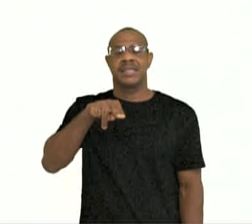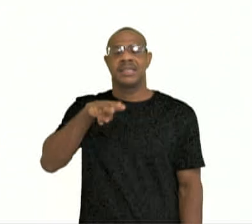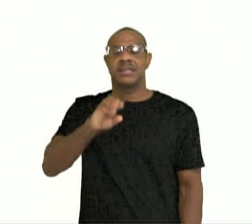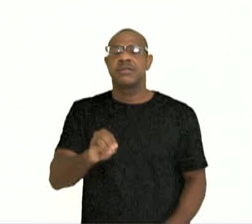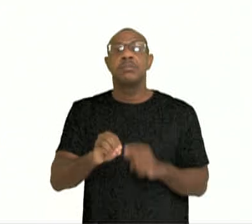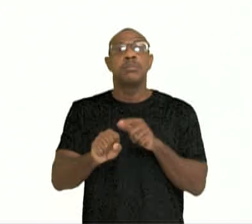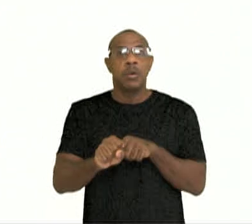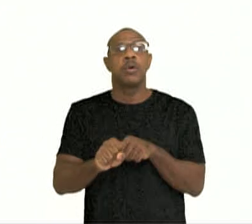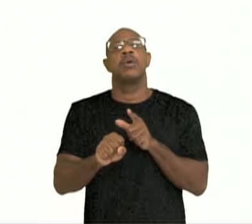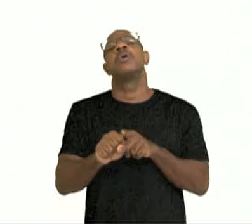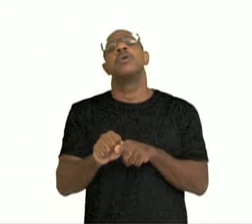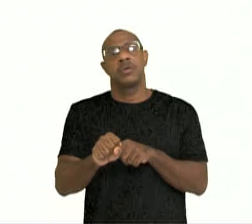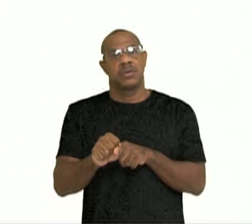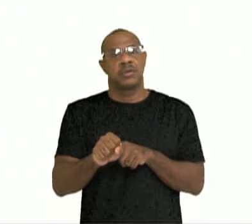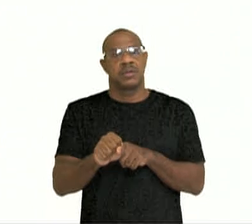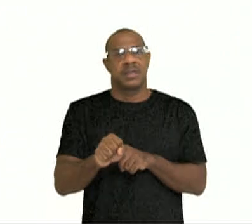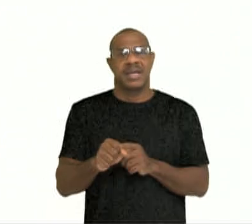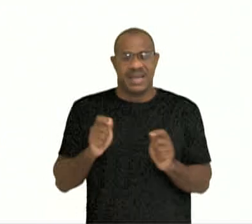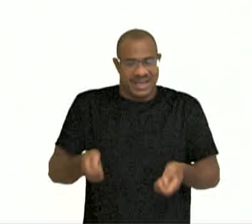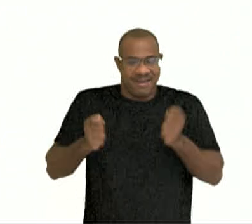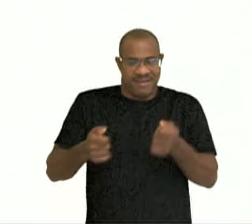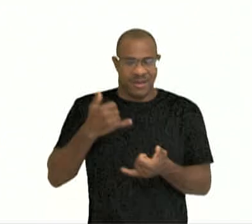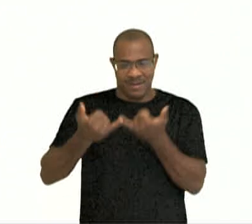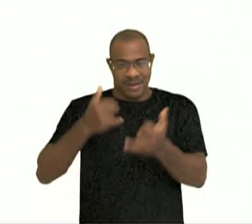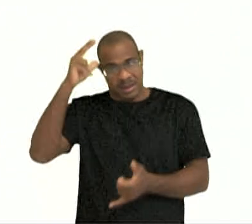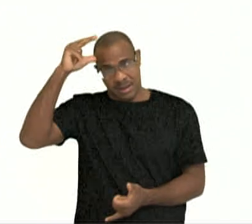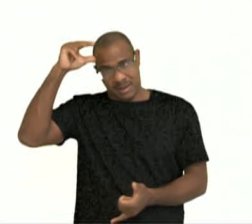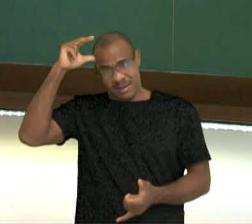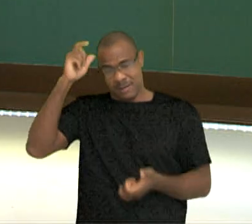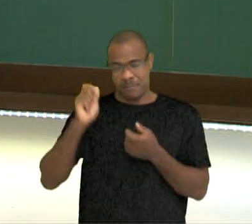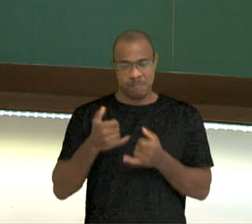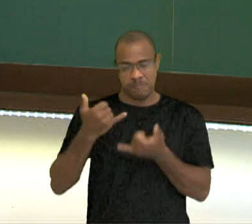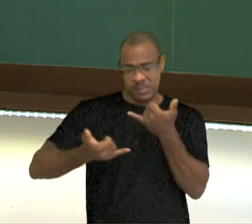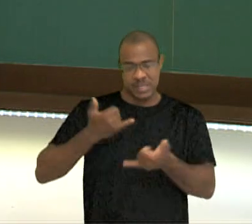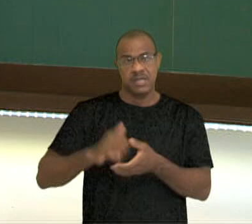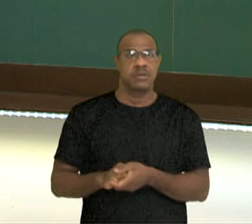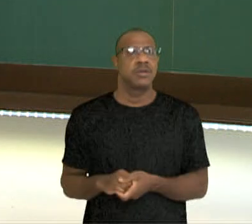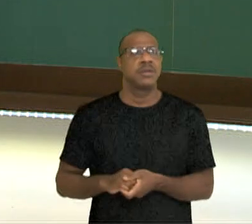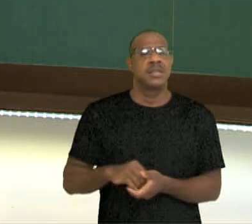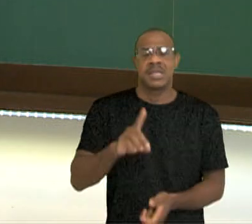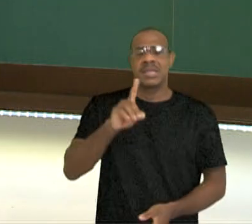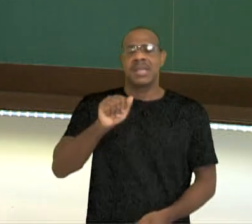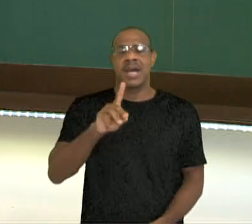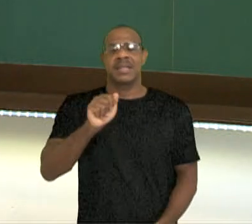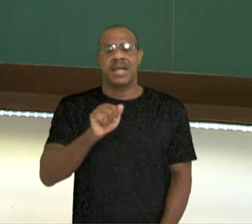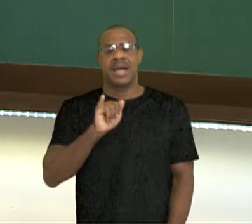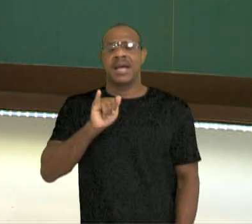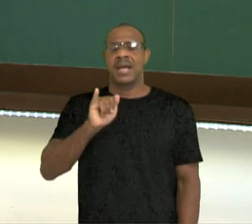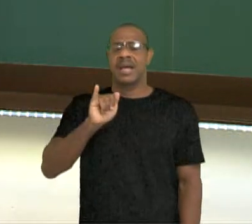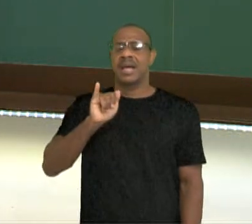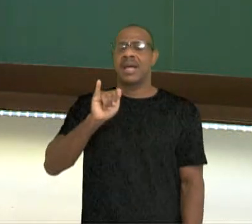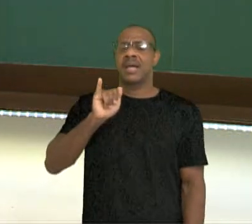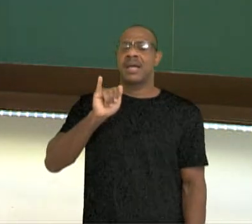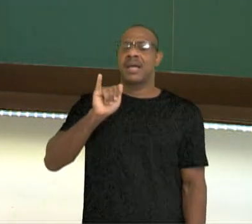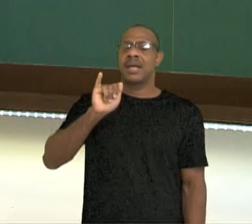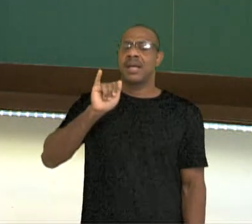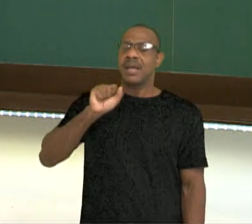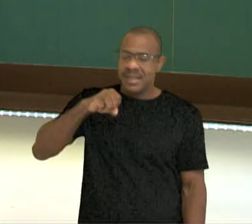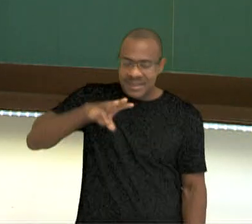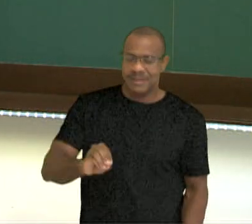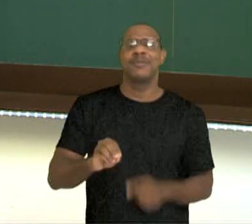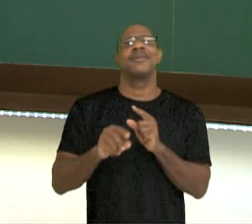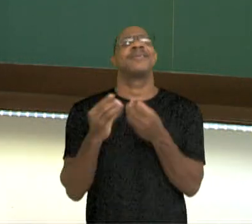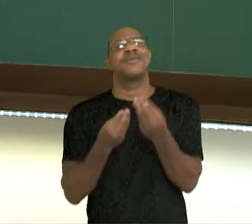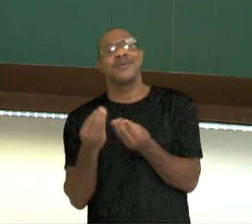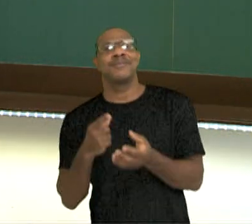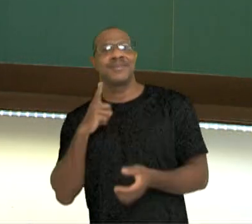dada significa cavalo de brinquedo, mas o dadaísmo em si, a palavra não tem significado, foi pega do dicionário, mas a ideia do